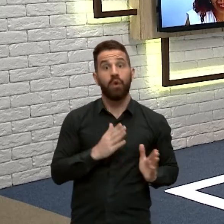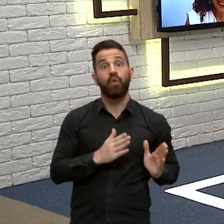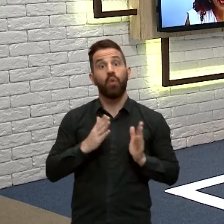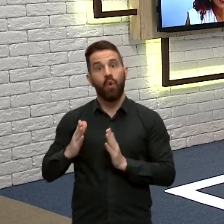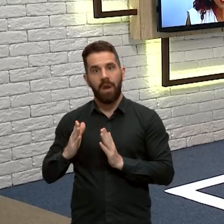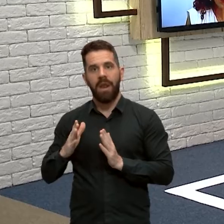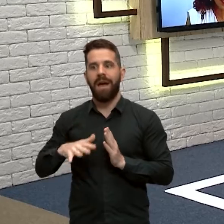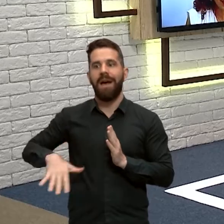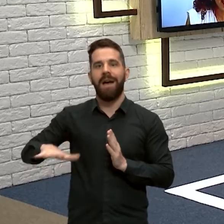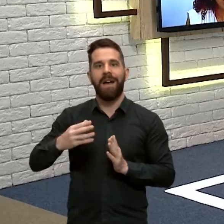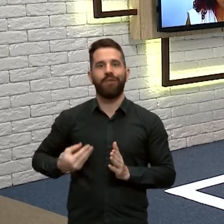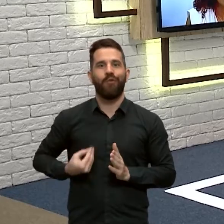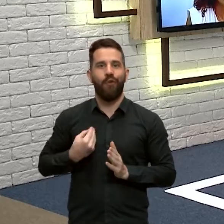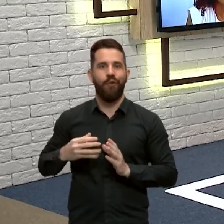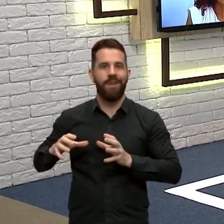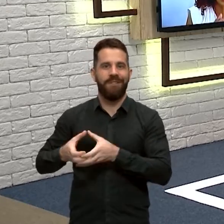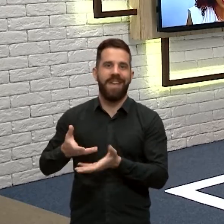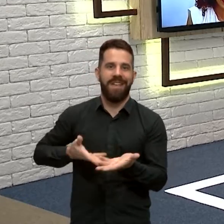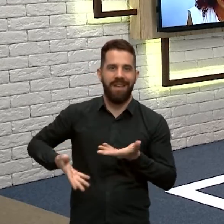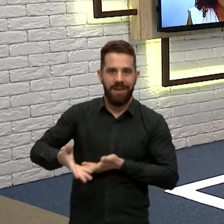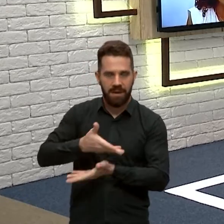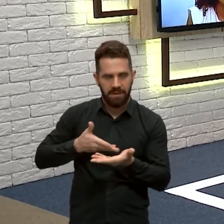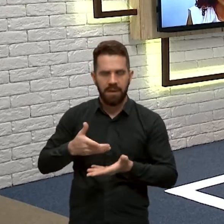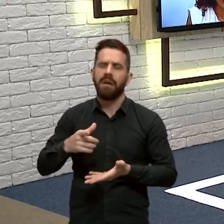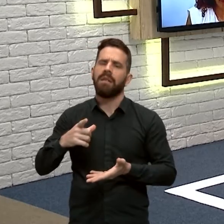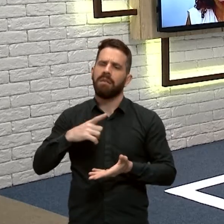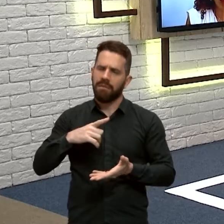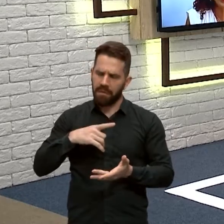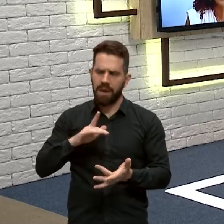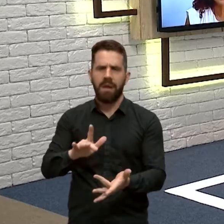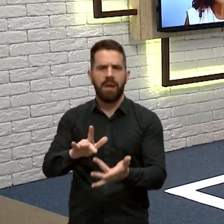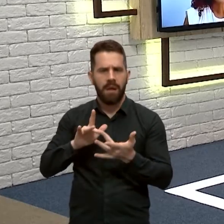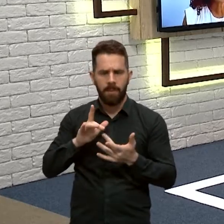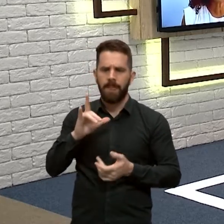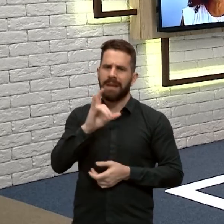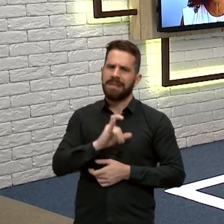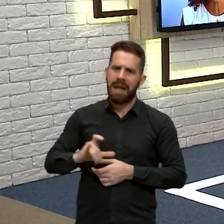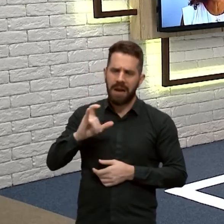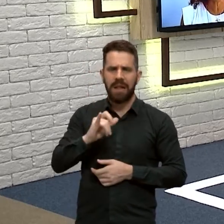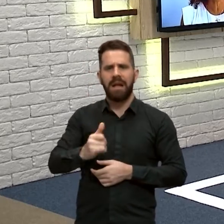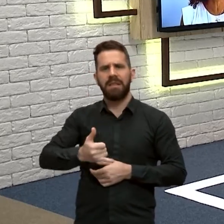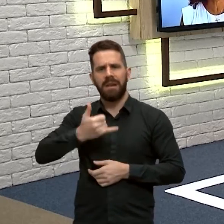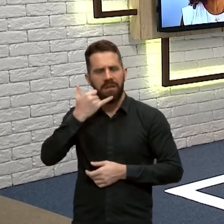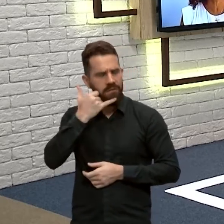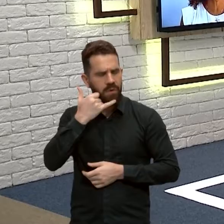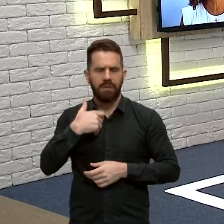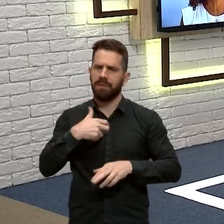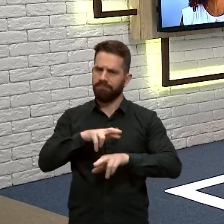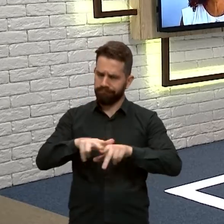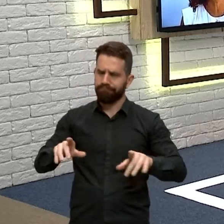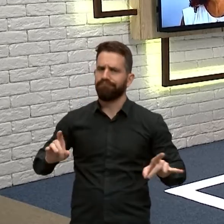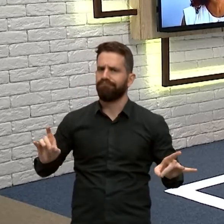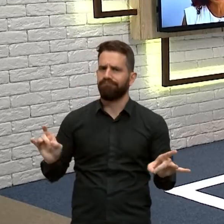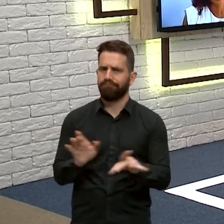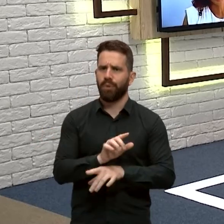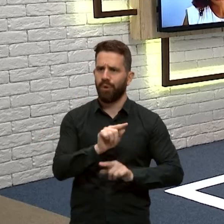Convivências. Eles têm nosso acesso, eles têm nosso Instagram, nosso telefone. Então, os moradores, eles têm um contato muito próximo